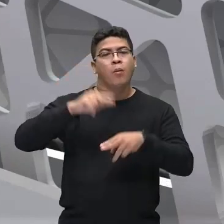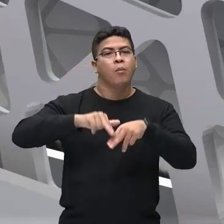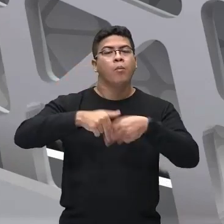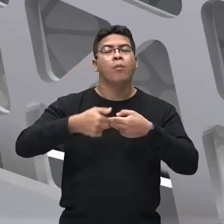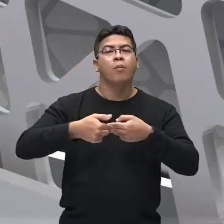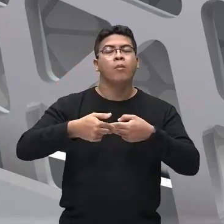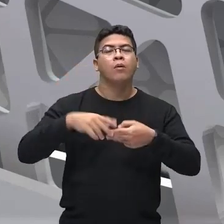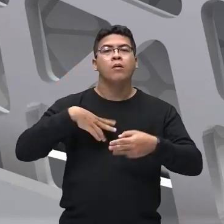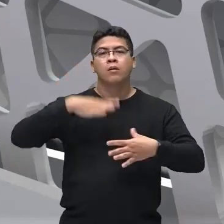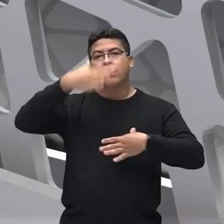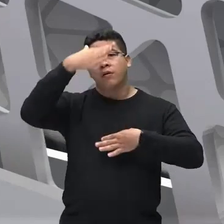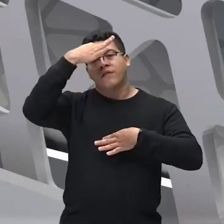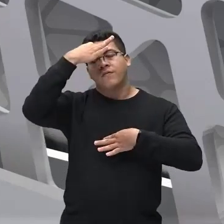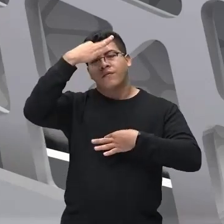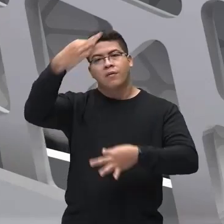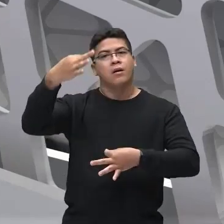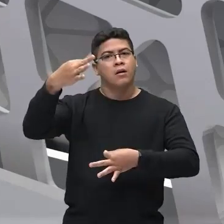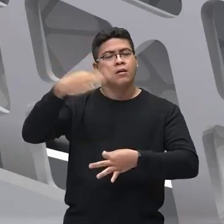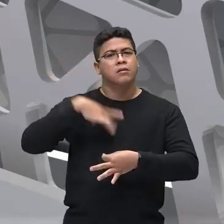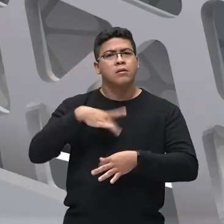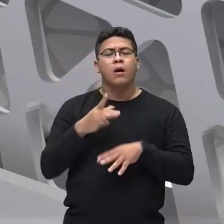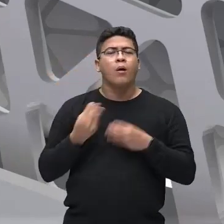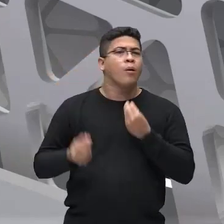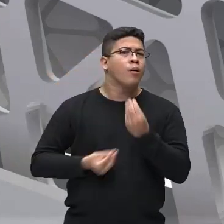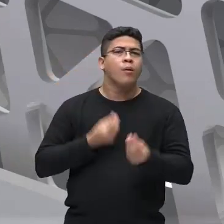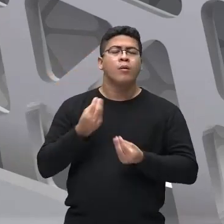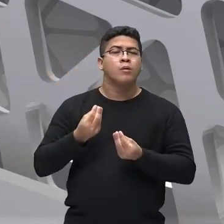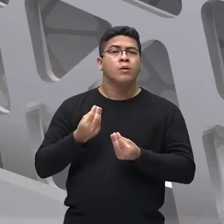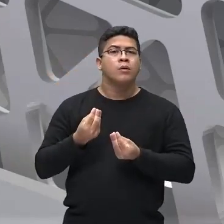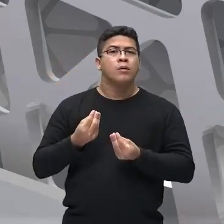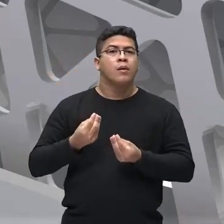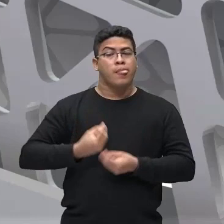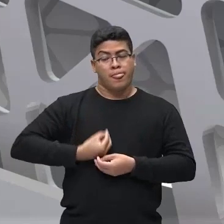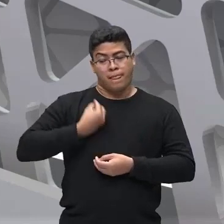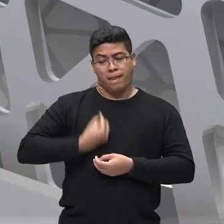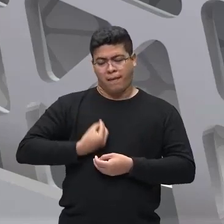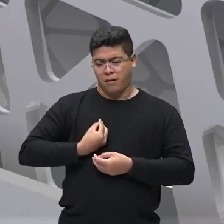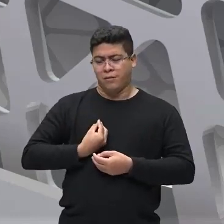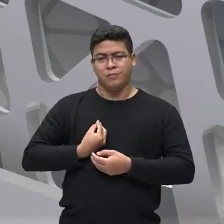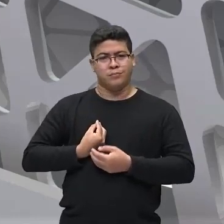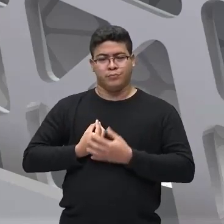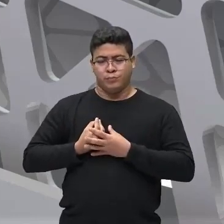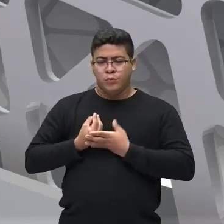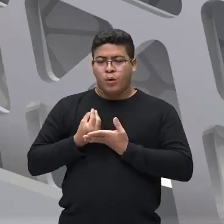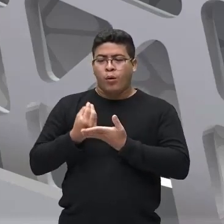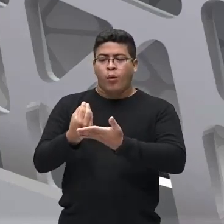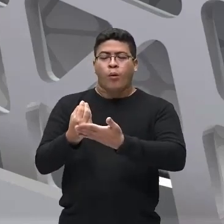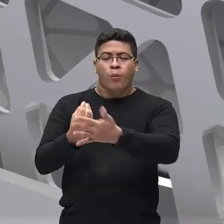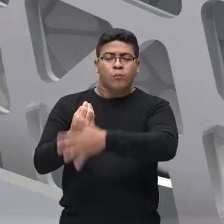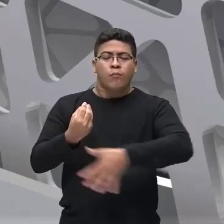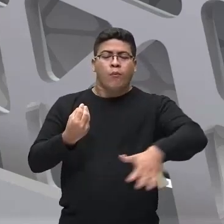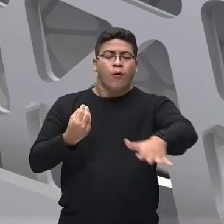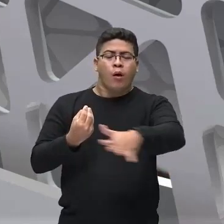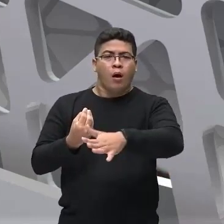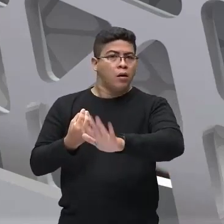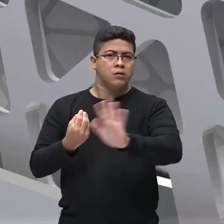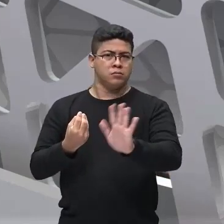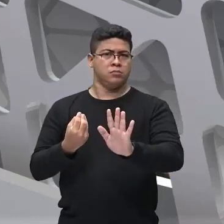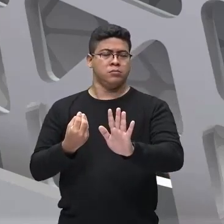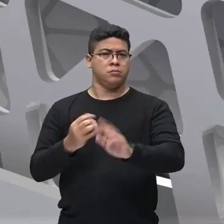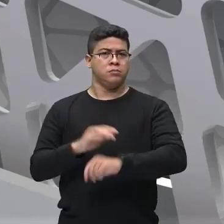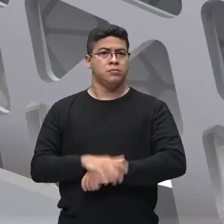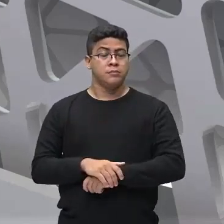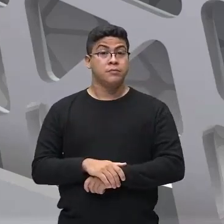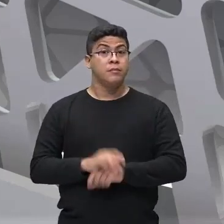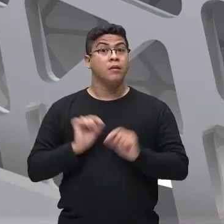causa, deram sua vida por um povo, deram a sua vida por uma comunidade